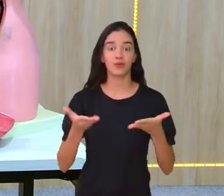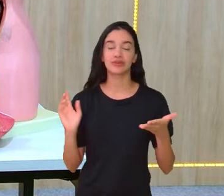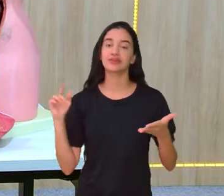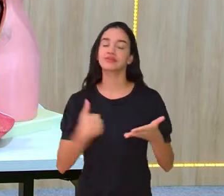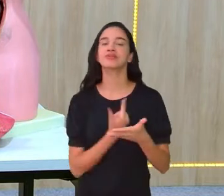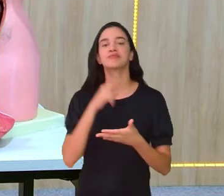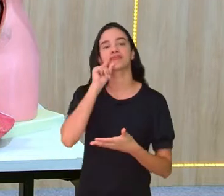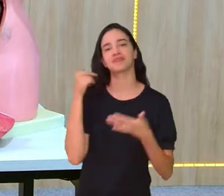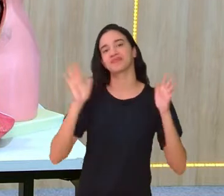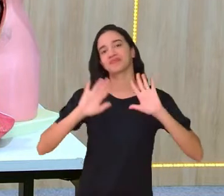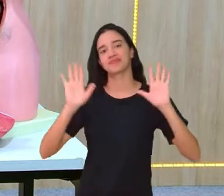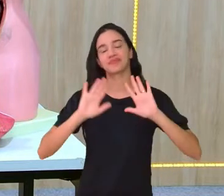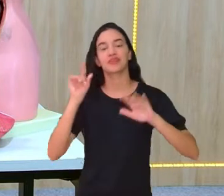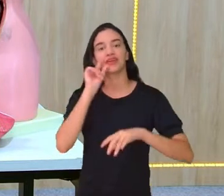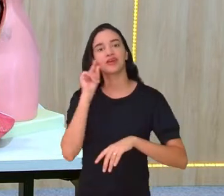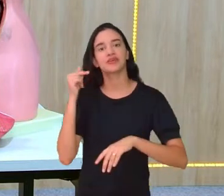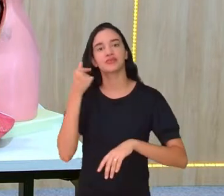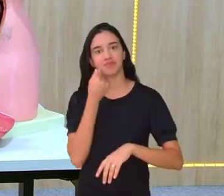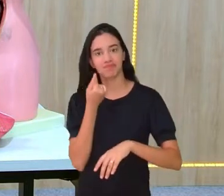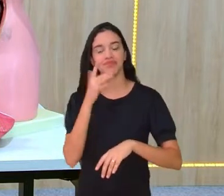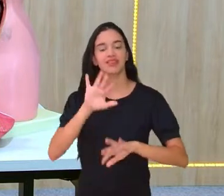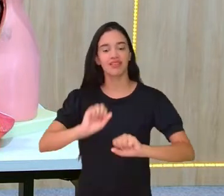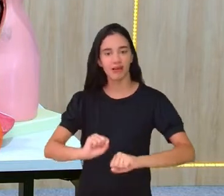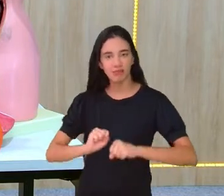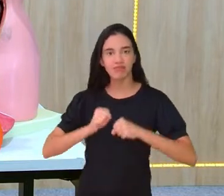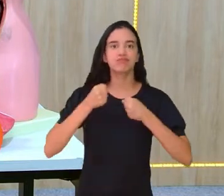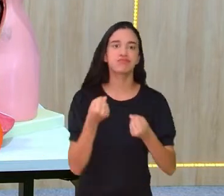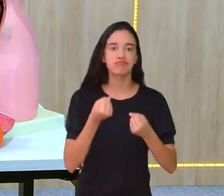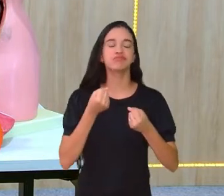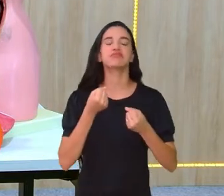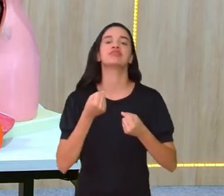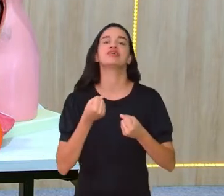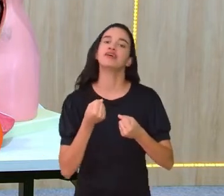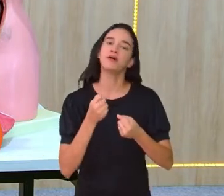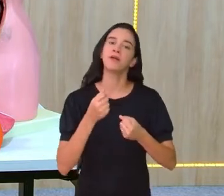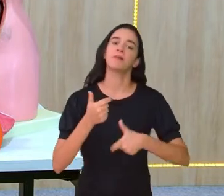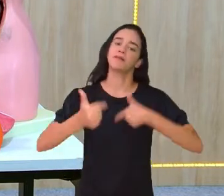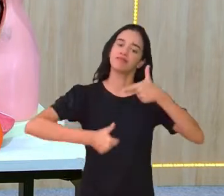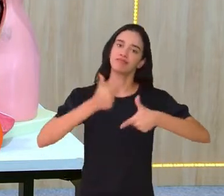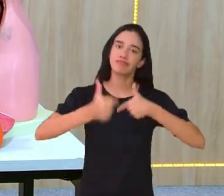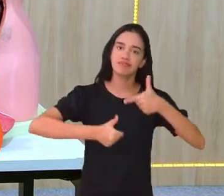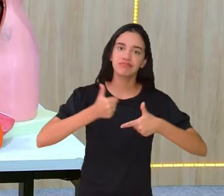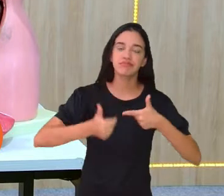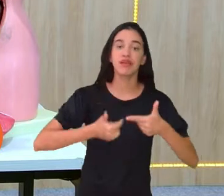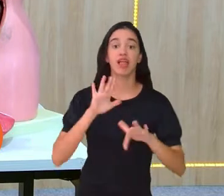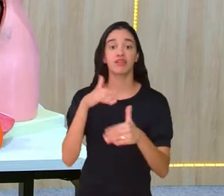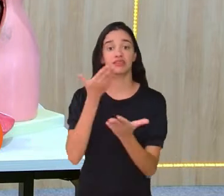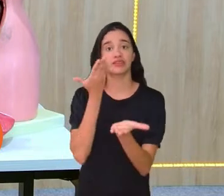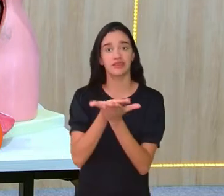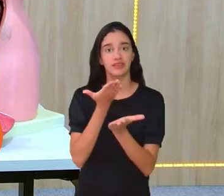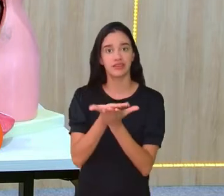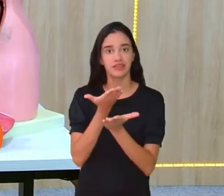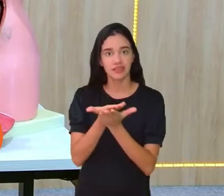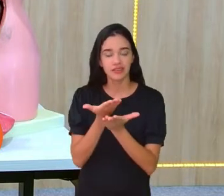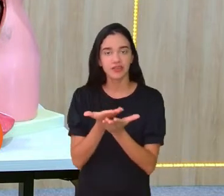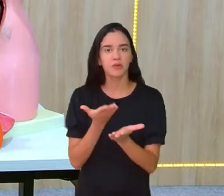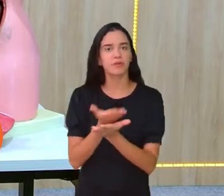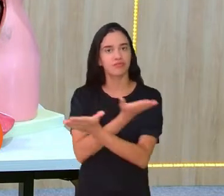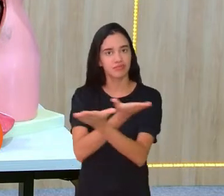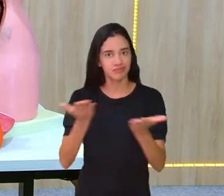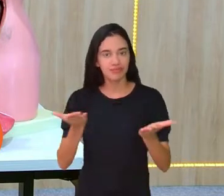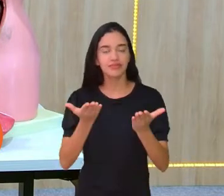nossa querida Midian, que está aí se esforçando, dando o seu melhor para levar essa aula até você também.